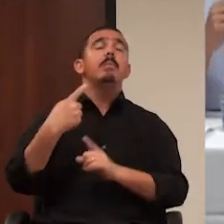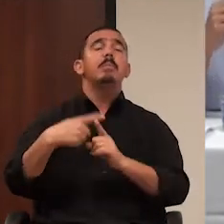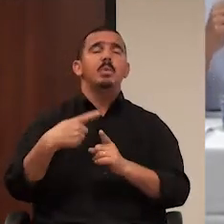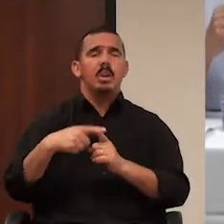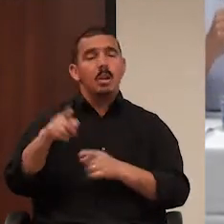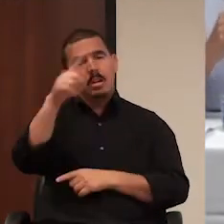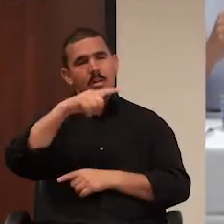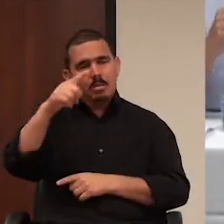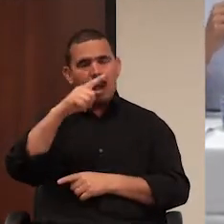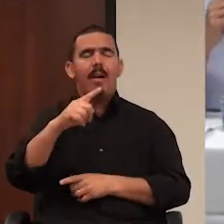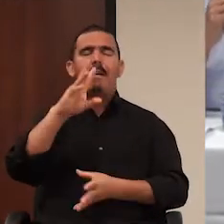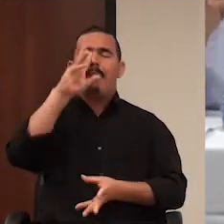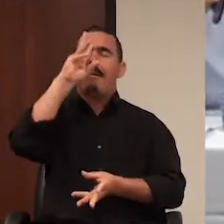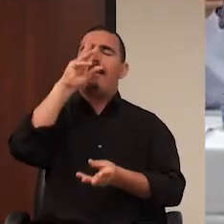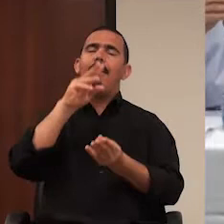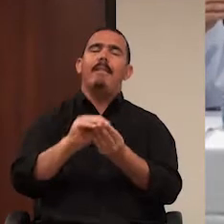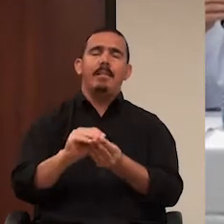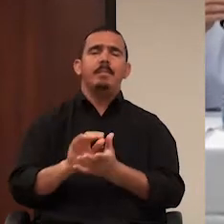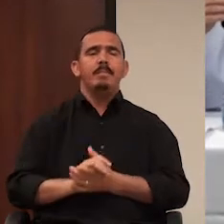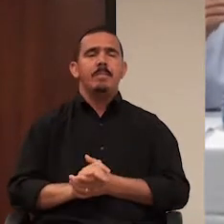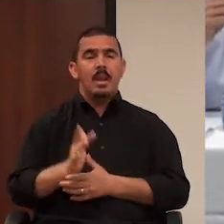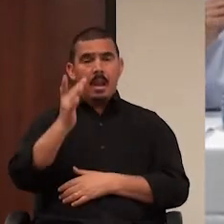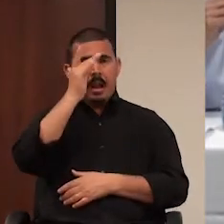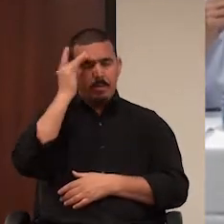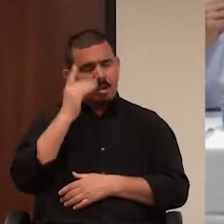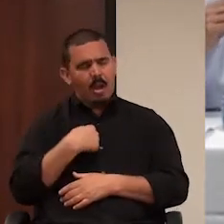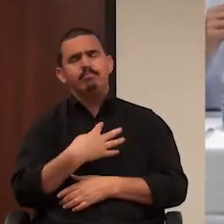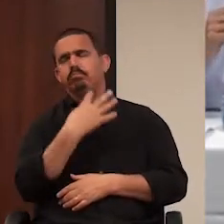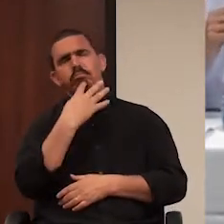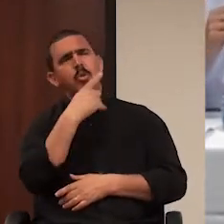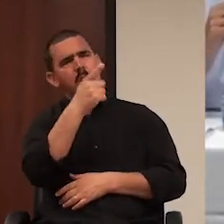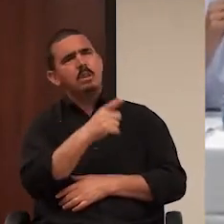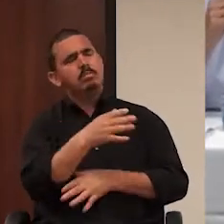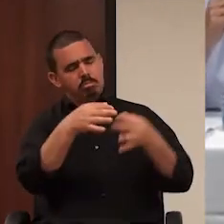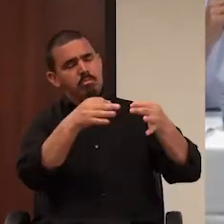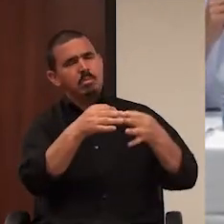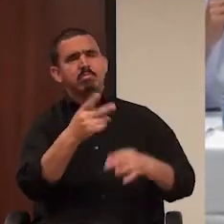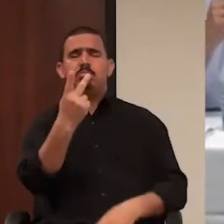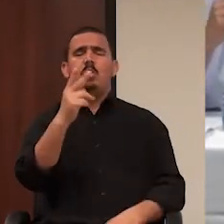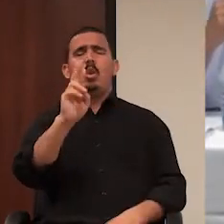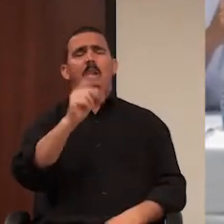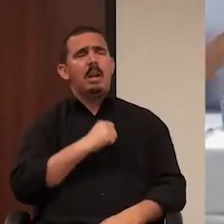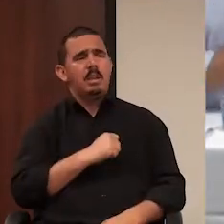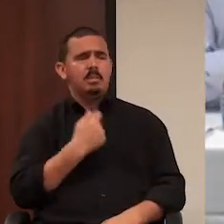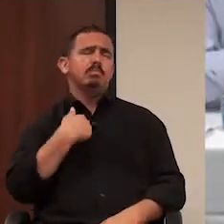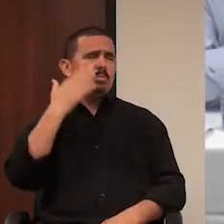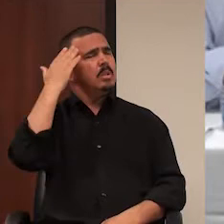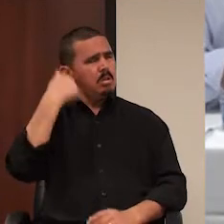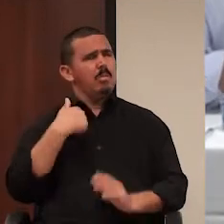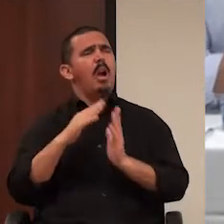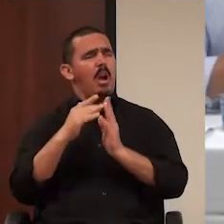para vocês verem o que basta. Né? A pessoa reconheceu a nota de R$2, sabia onde morava, sabia o nome dela, tal, e o juiz falou,